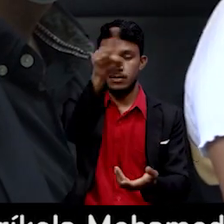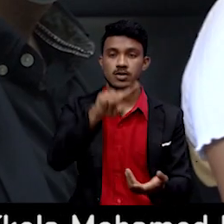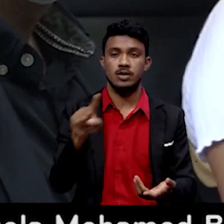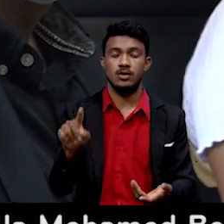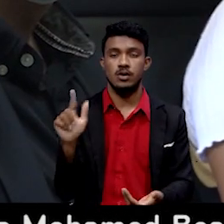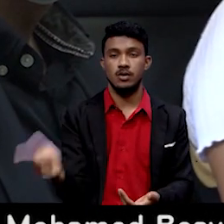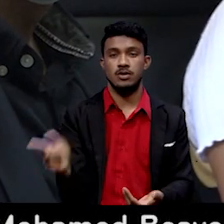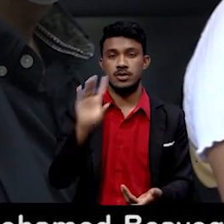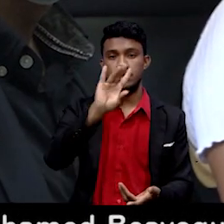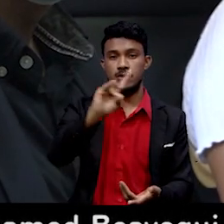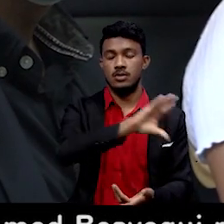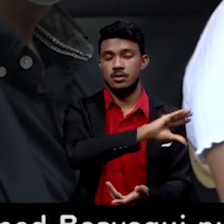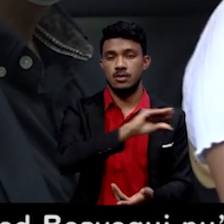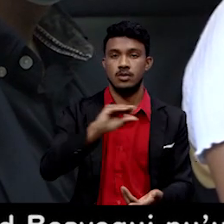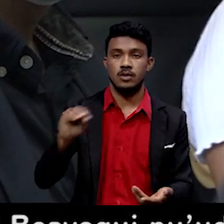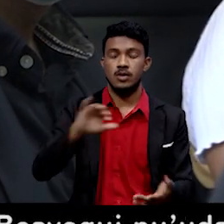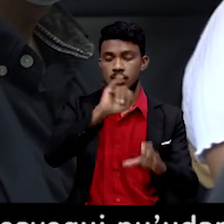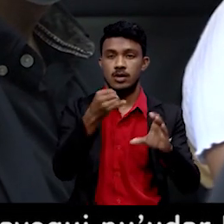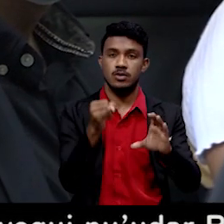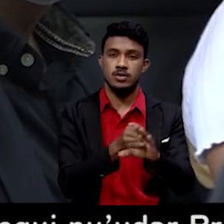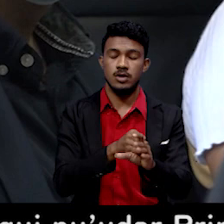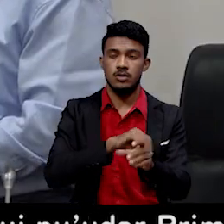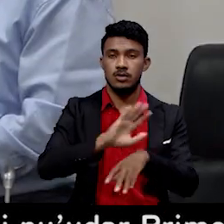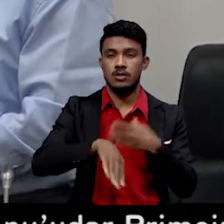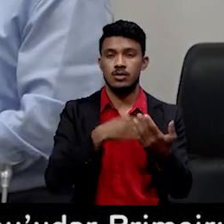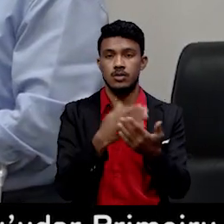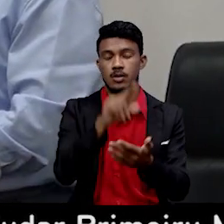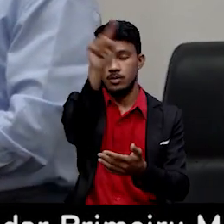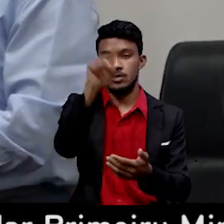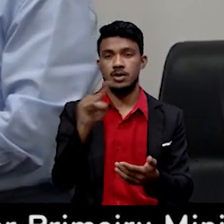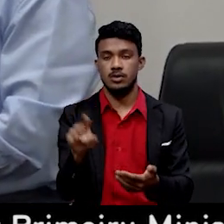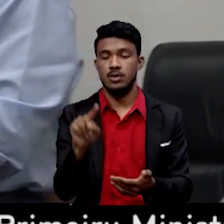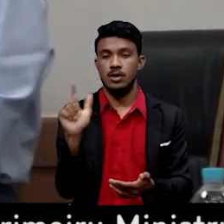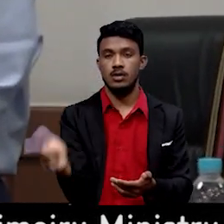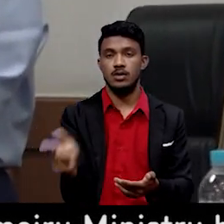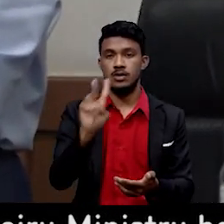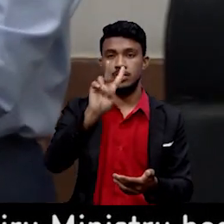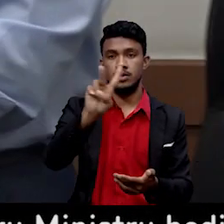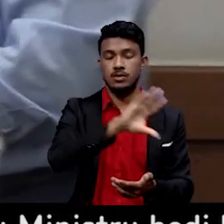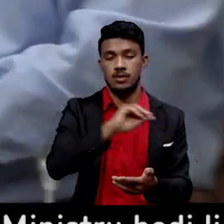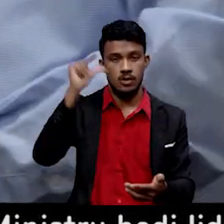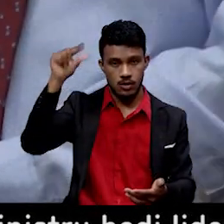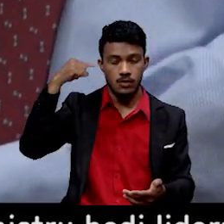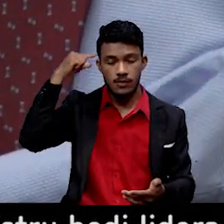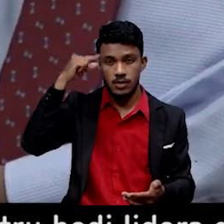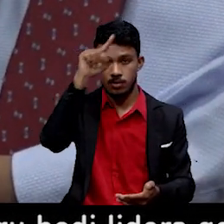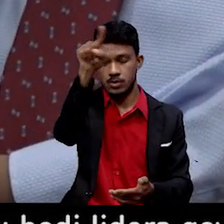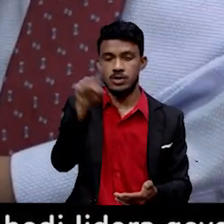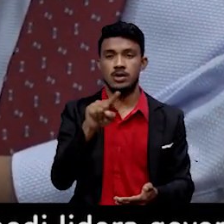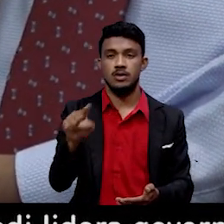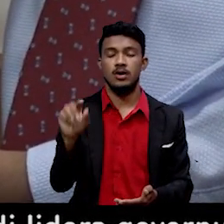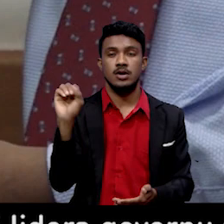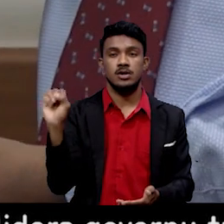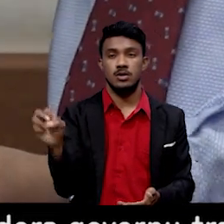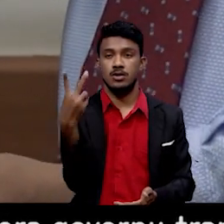Resen Hitu, habitação no inclusão social, por centro Ruanulo Resen Rua, boa governação, por centro Sanulo Resen